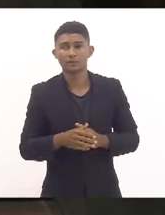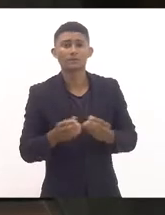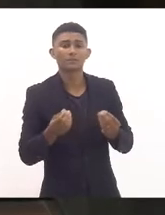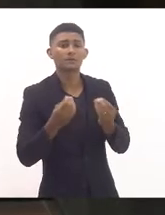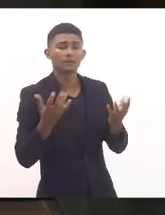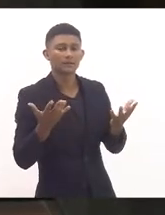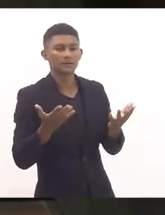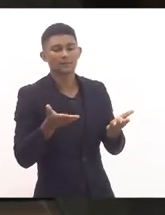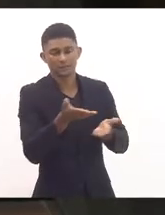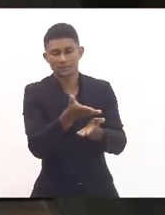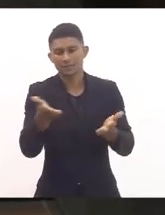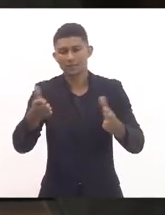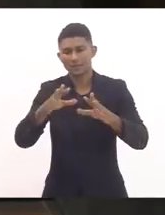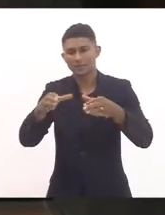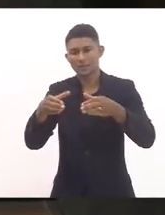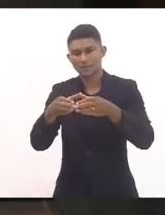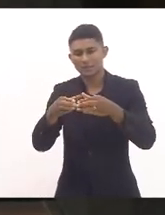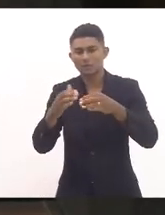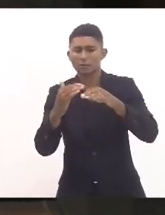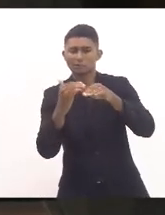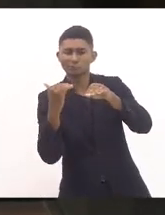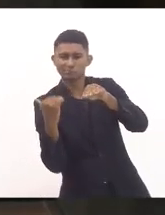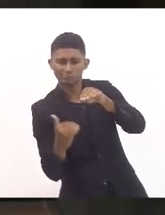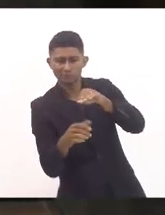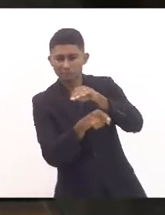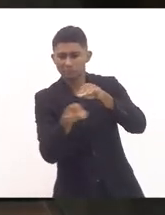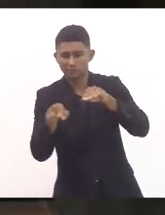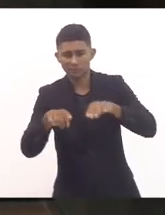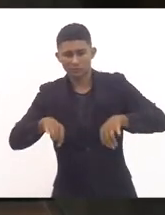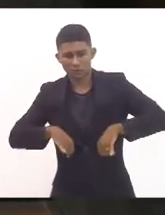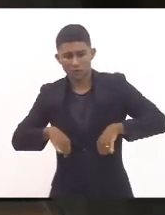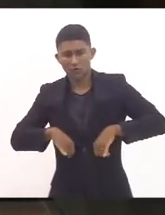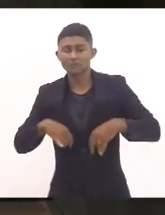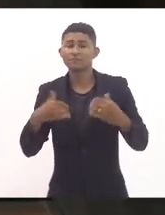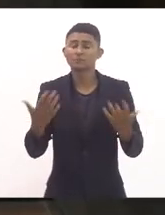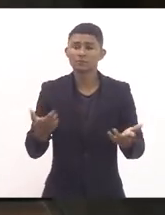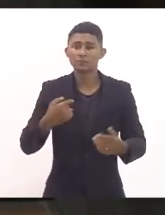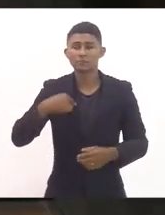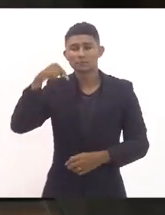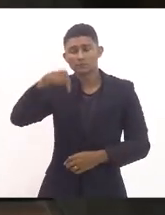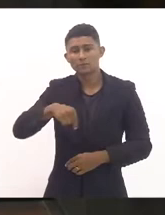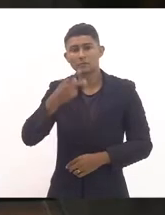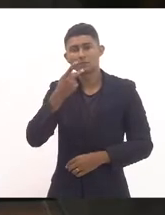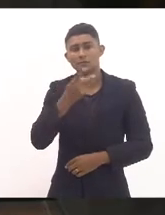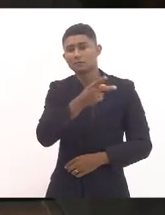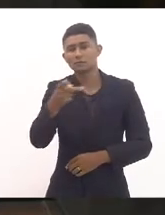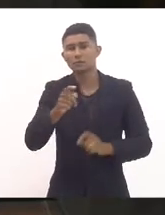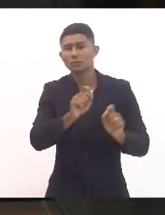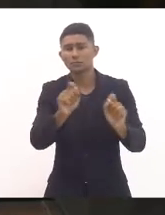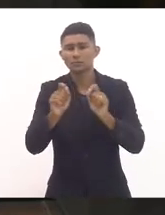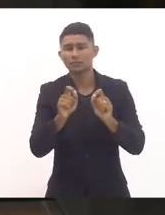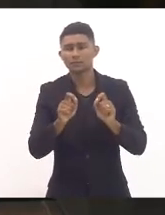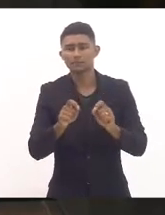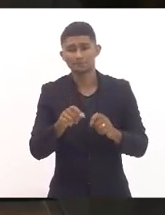das classes dominadas. Dizer aqui, senhora presidente, os